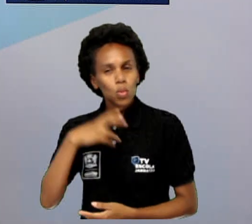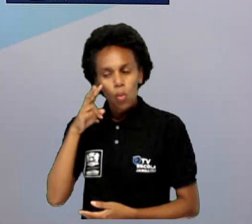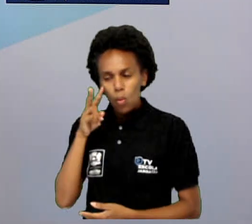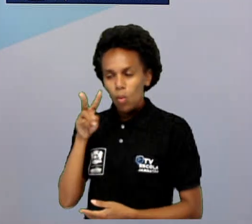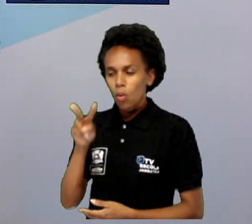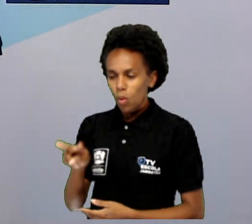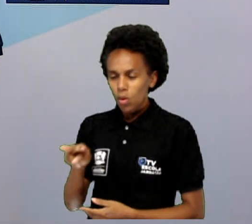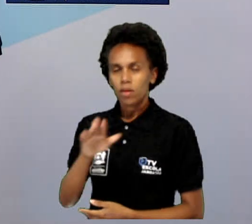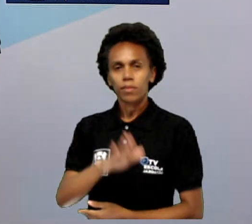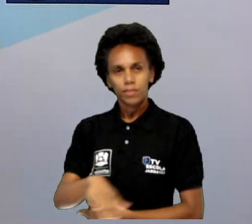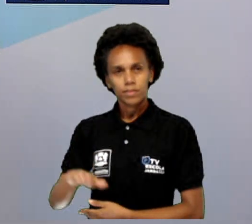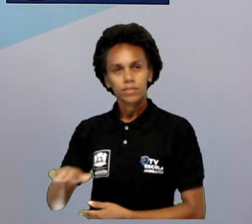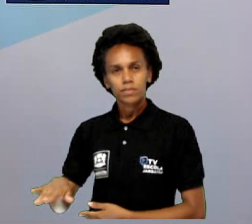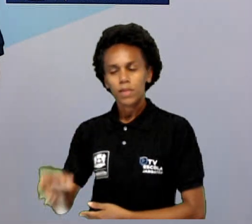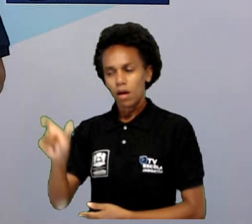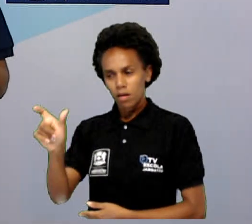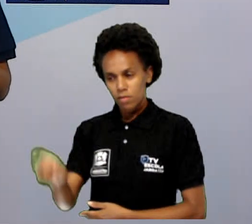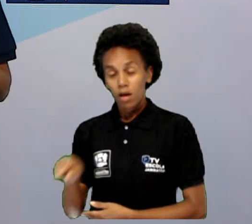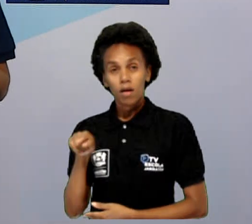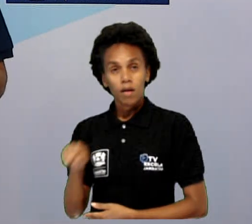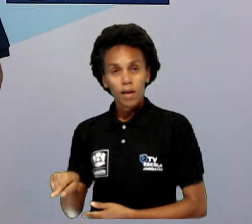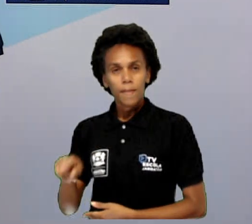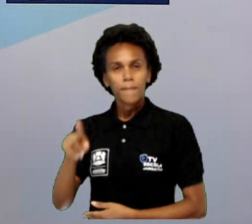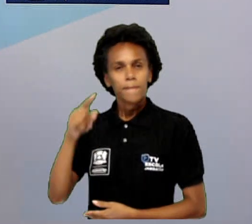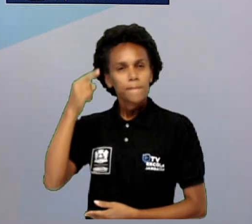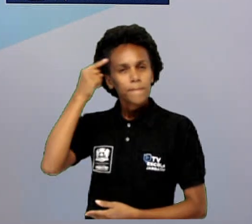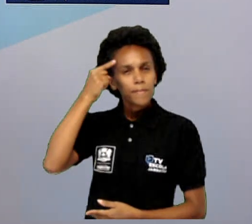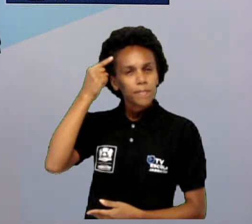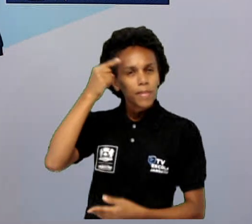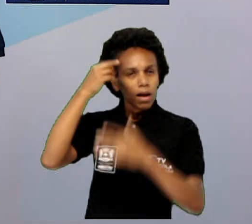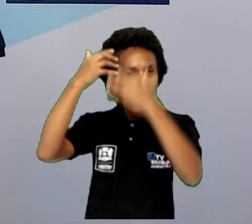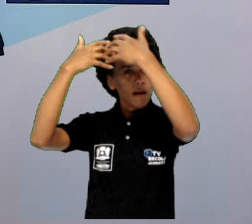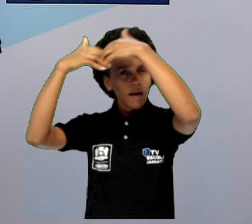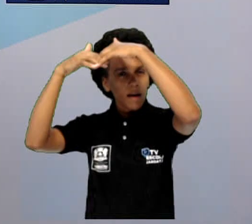que pensa, que tem ideias, que pode tirar